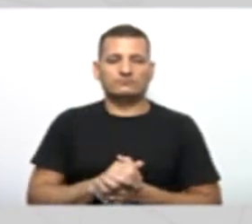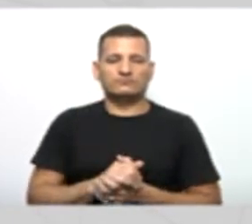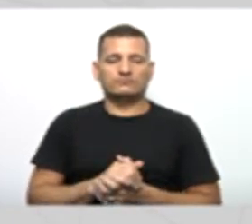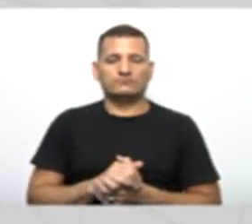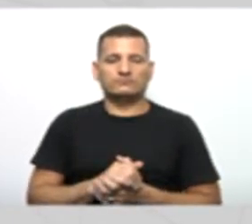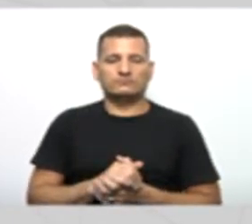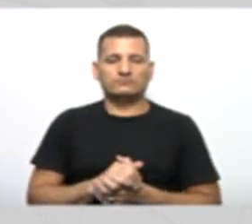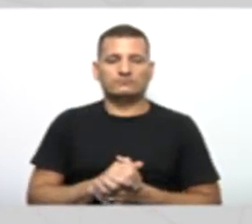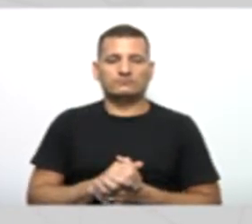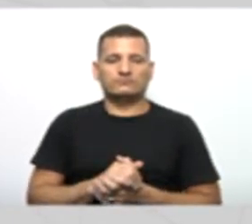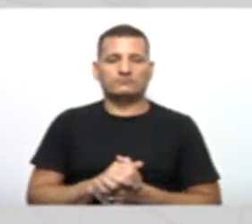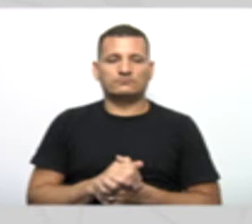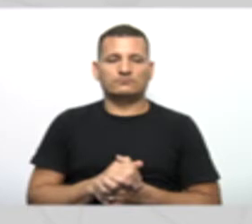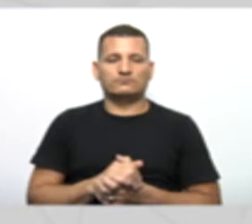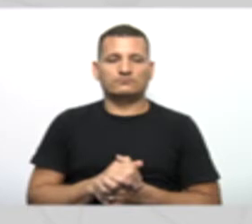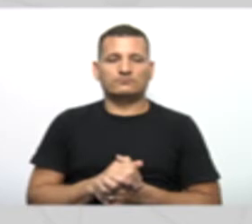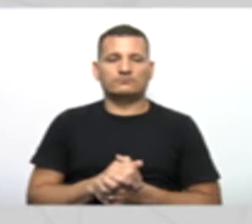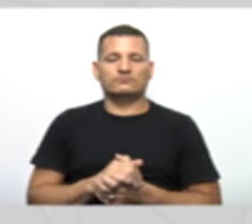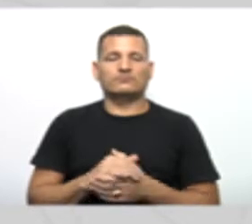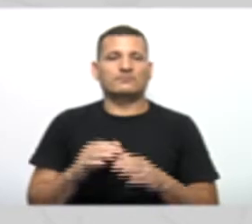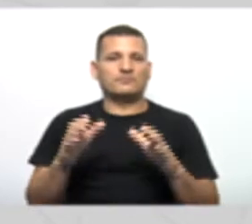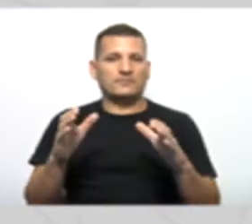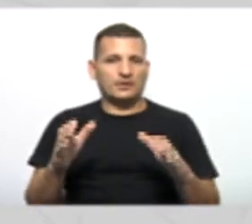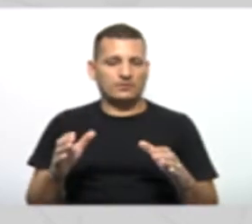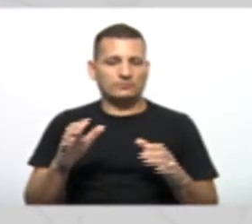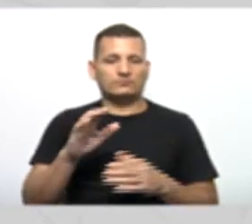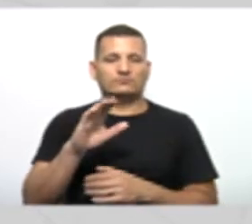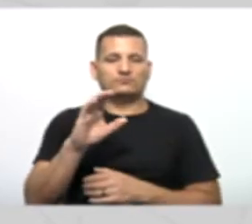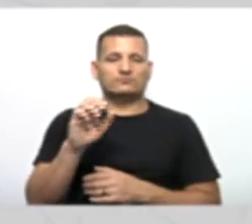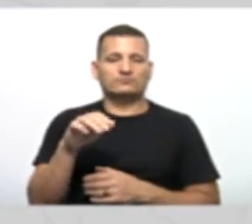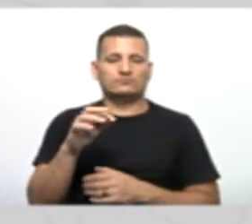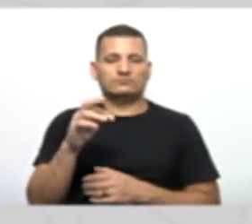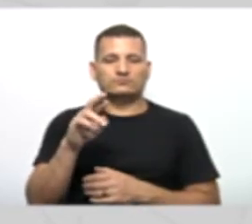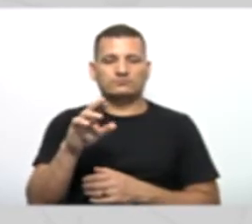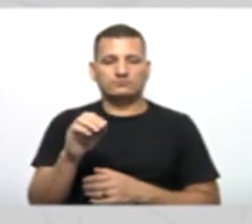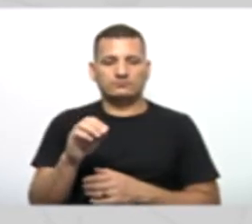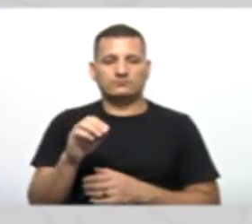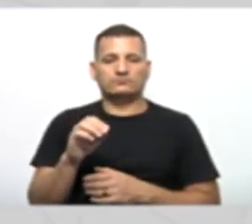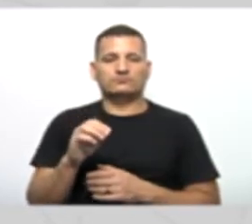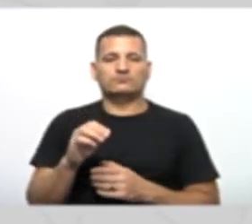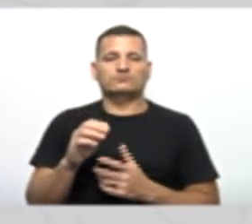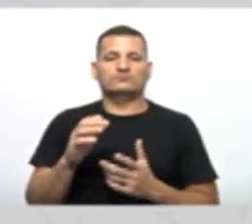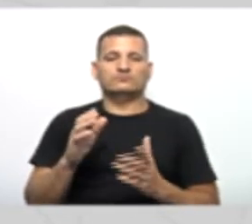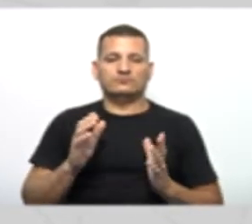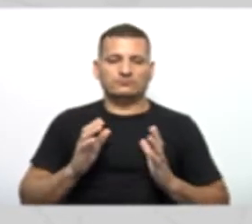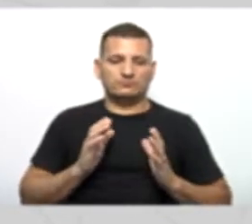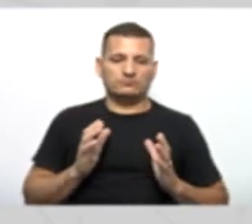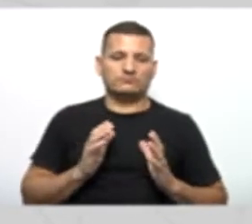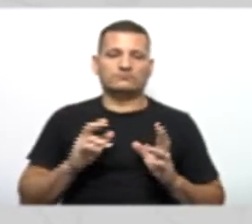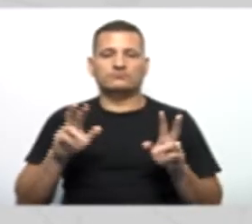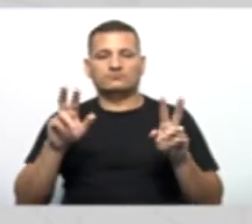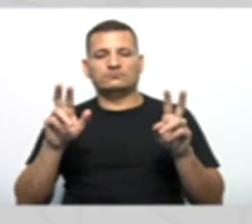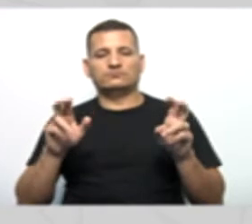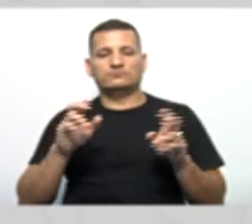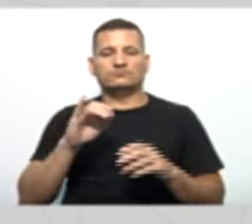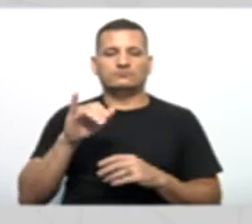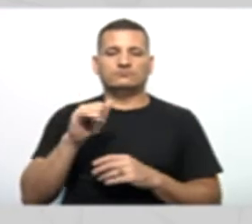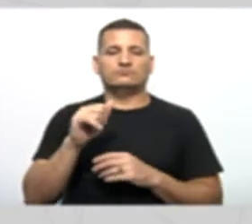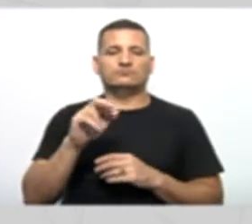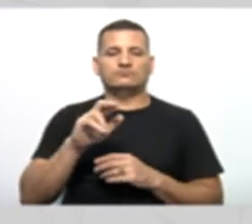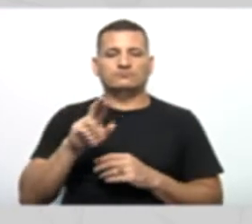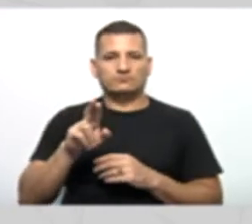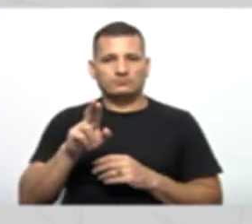pessoal. O bairro que ela mora é Centro, entre aspas. Mora na cidade de Jaru, entre aspas também. E no estado